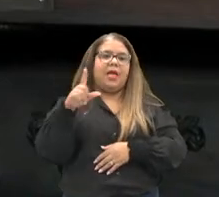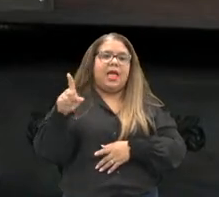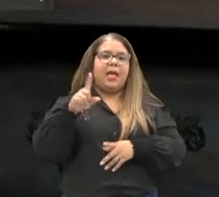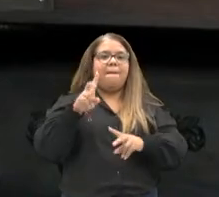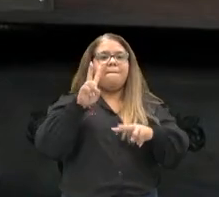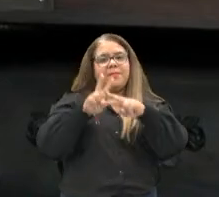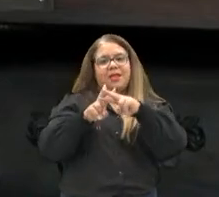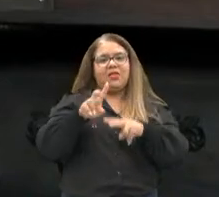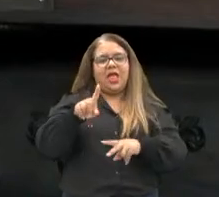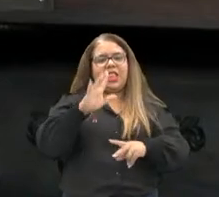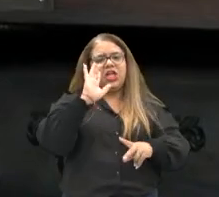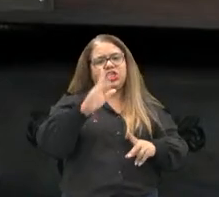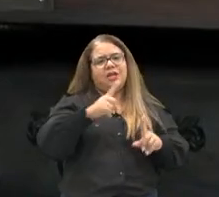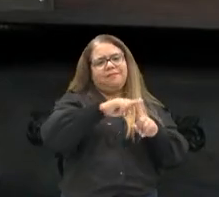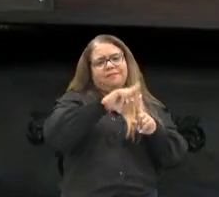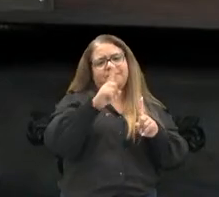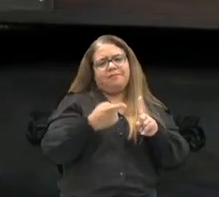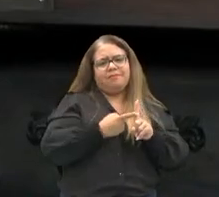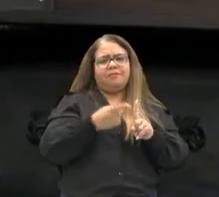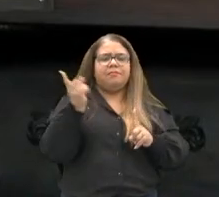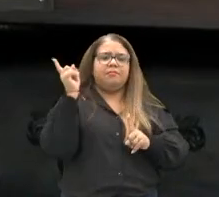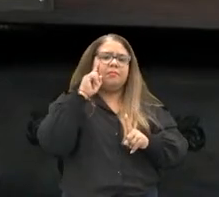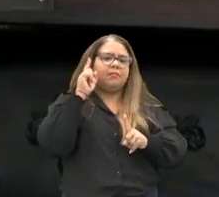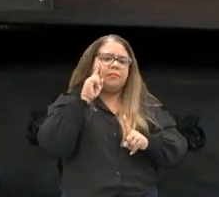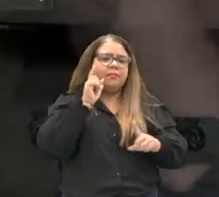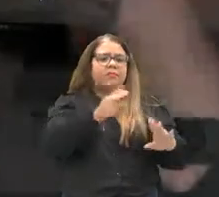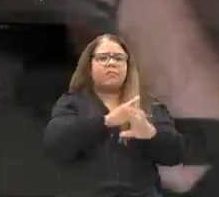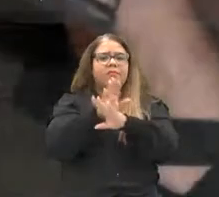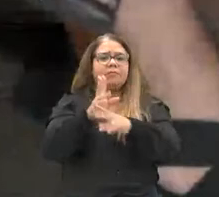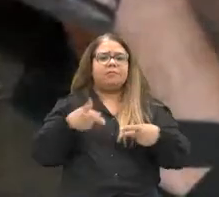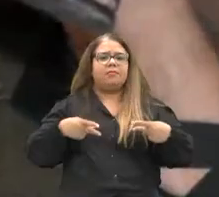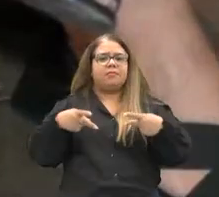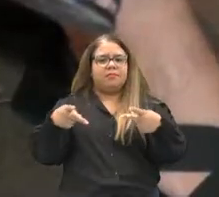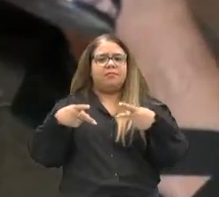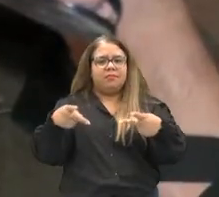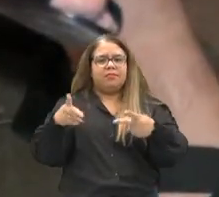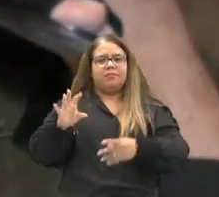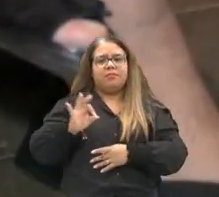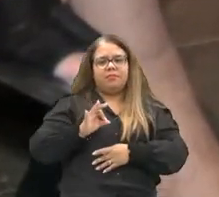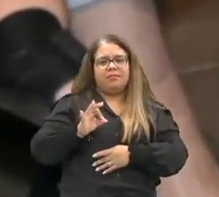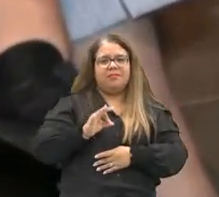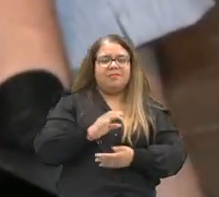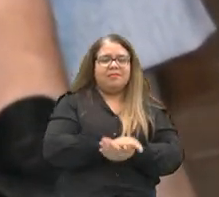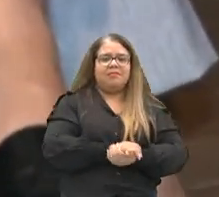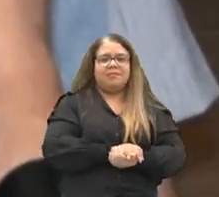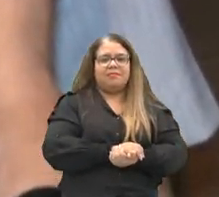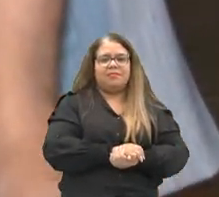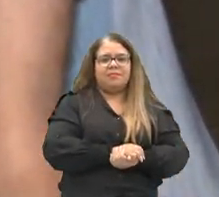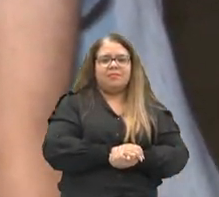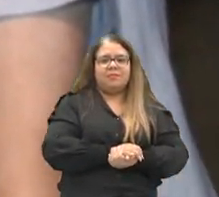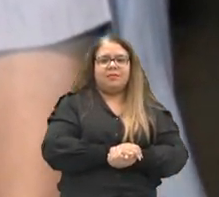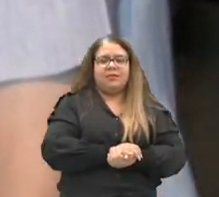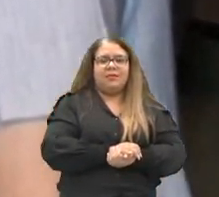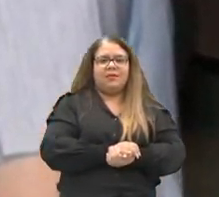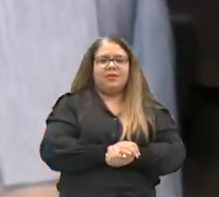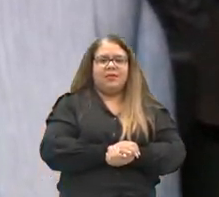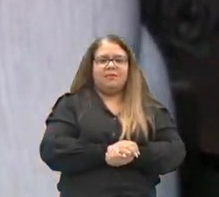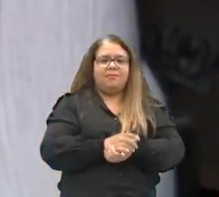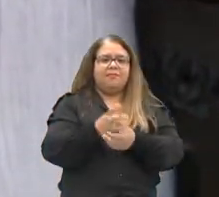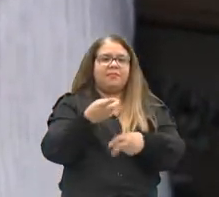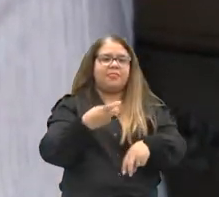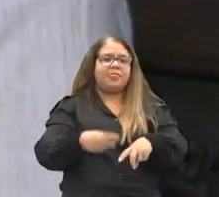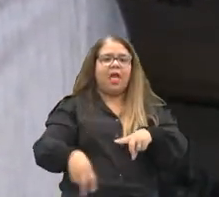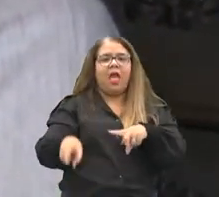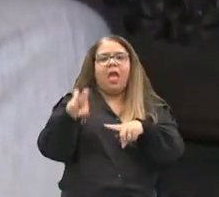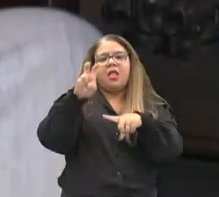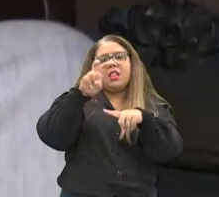grávida, todos os dias ela ia visitá-lo. Sentada na cadeira que foi do avô,